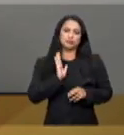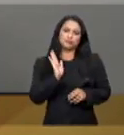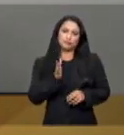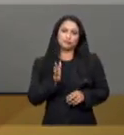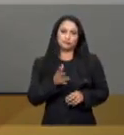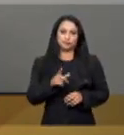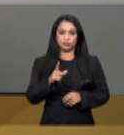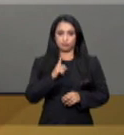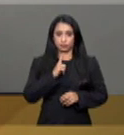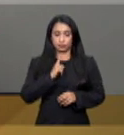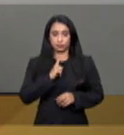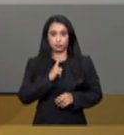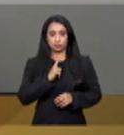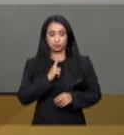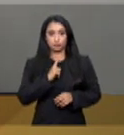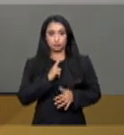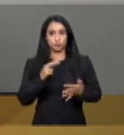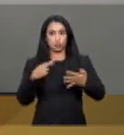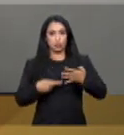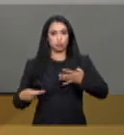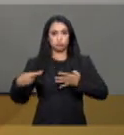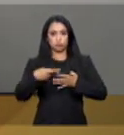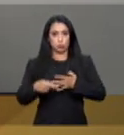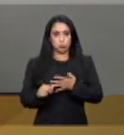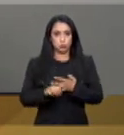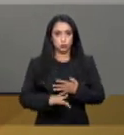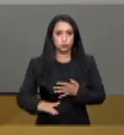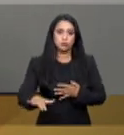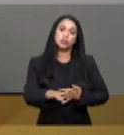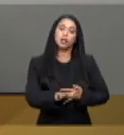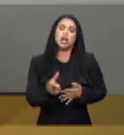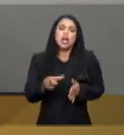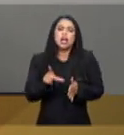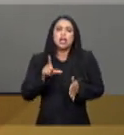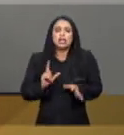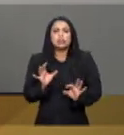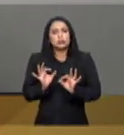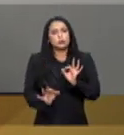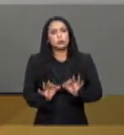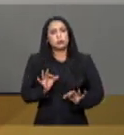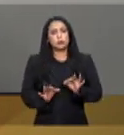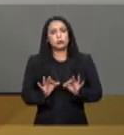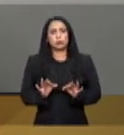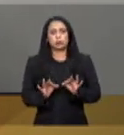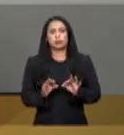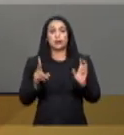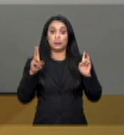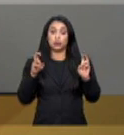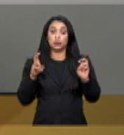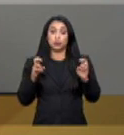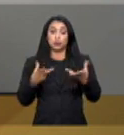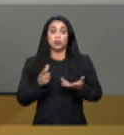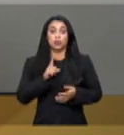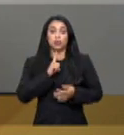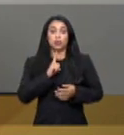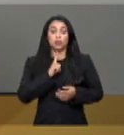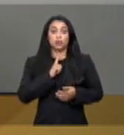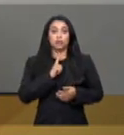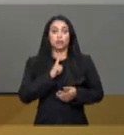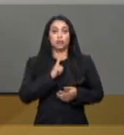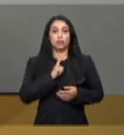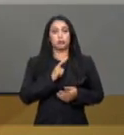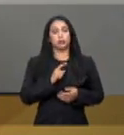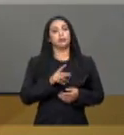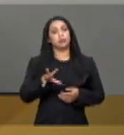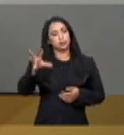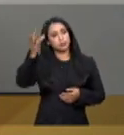já tinha tido reconhecimento de repercussão geral. Antes do julgamento do presente caso, com reconhecimento de repercussão